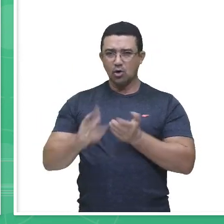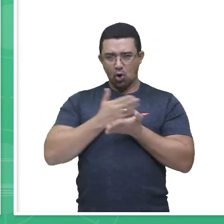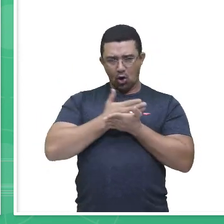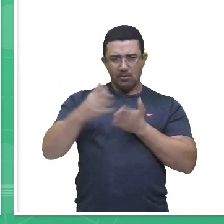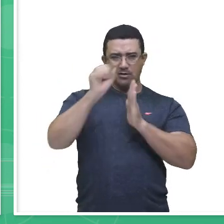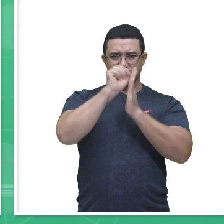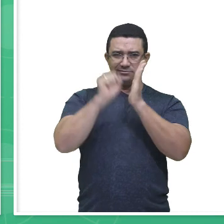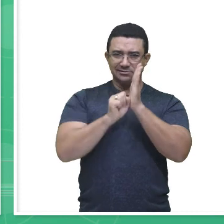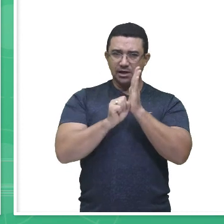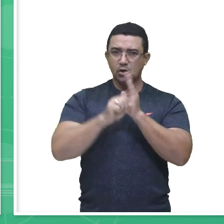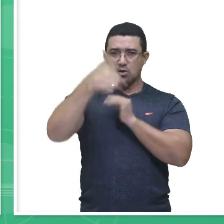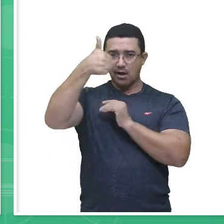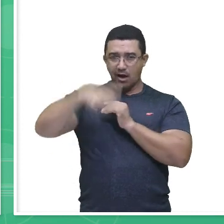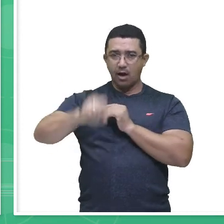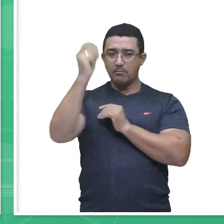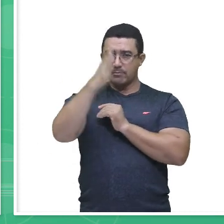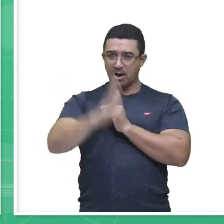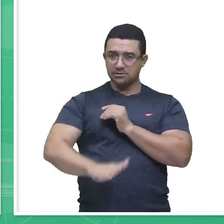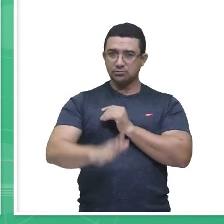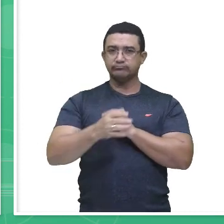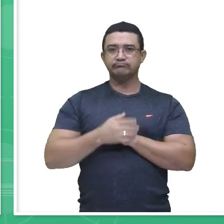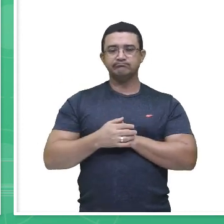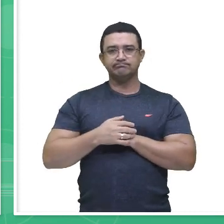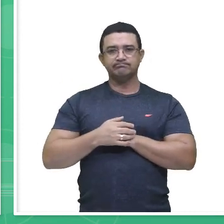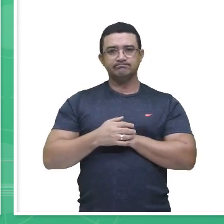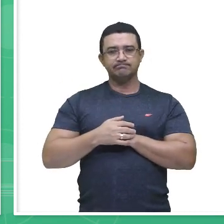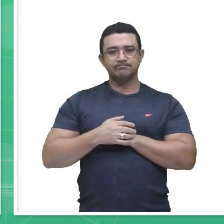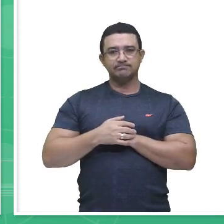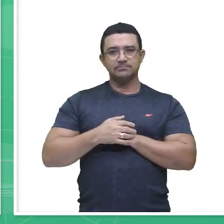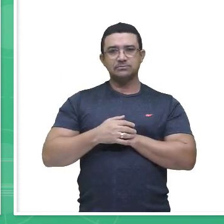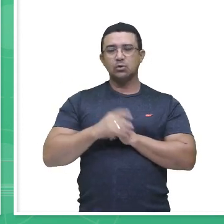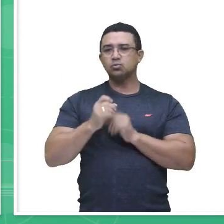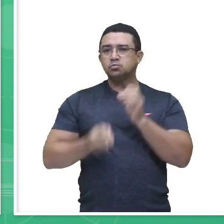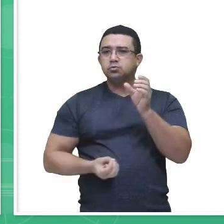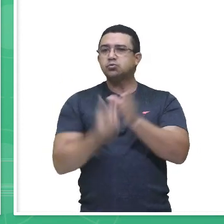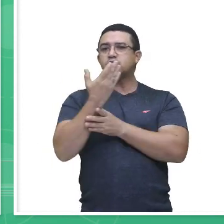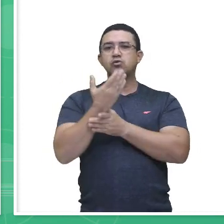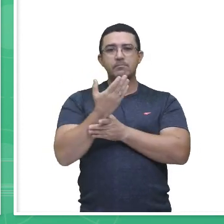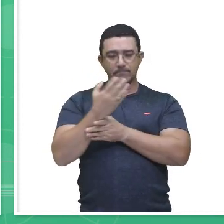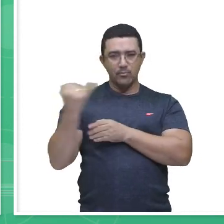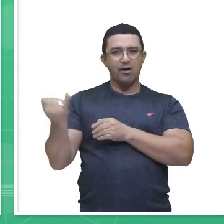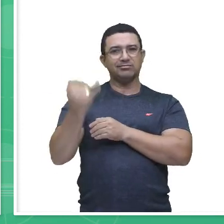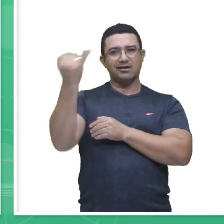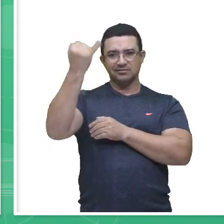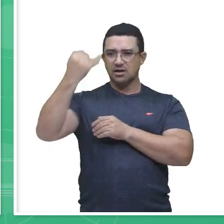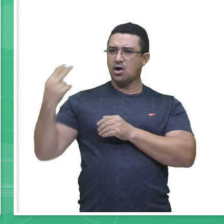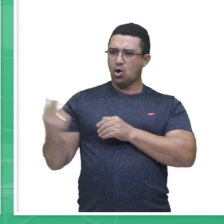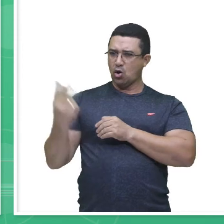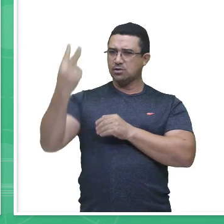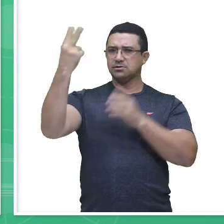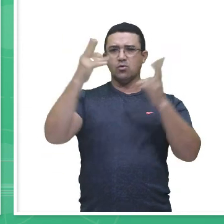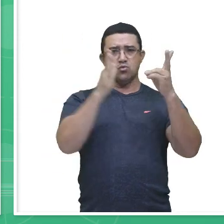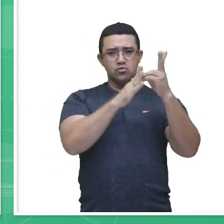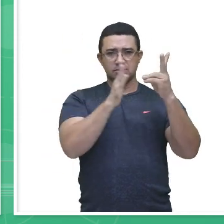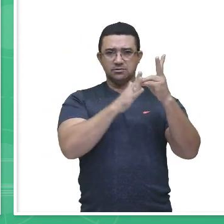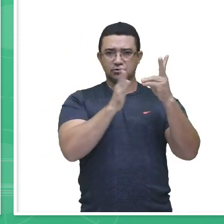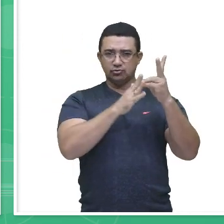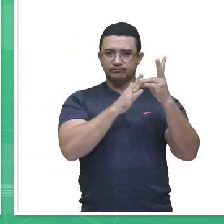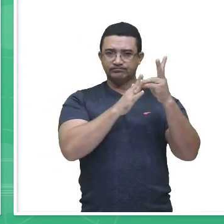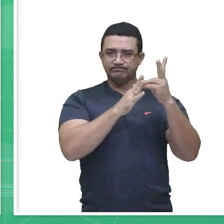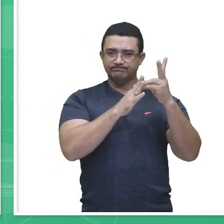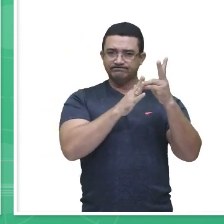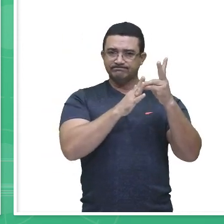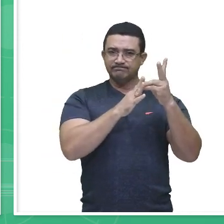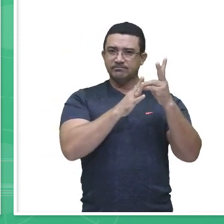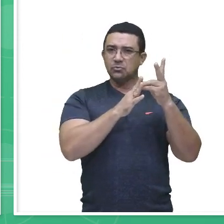século XIX no Brasil. Cria-se a necessidade de valorizar a figura nativa, o índio, certo? A